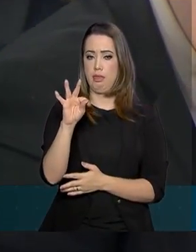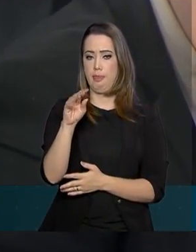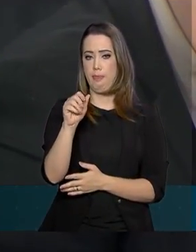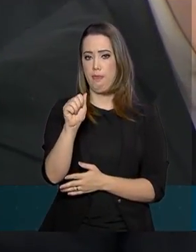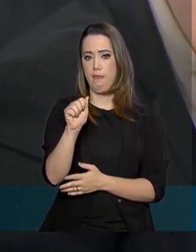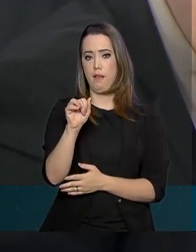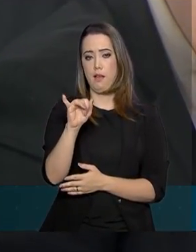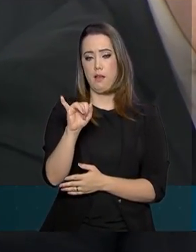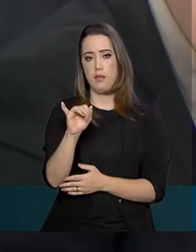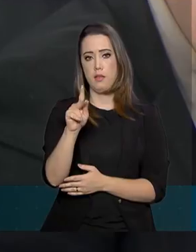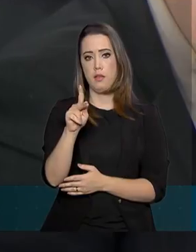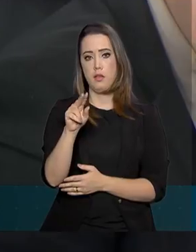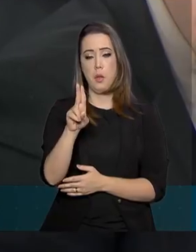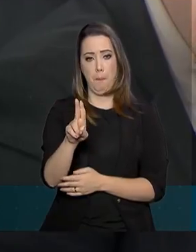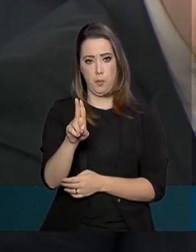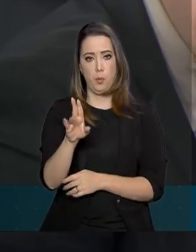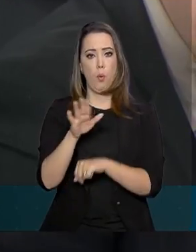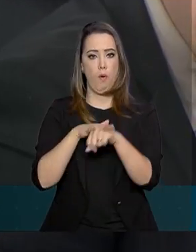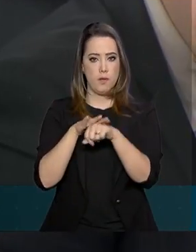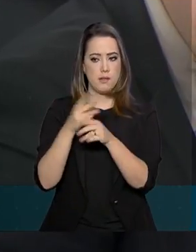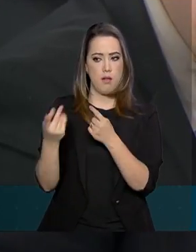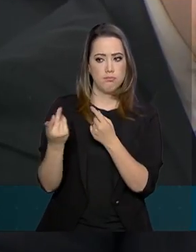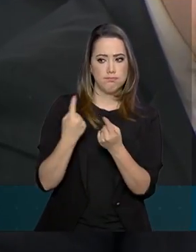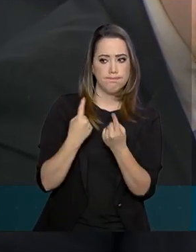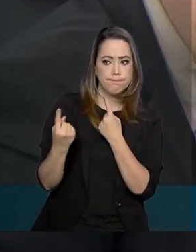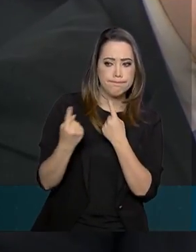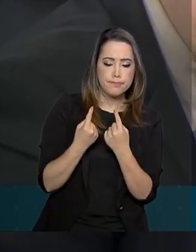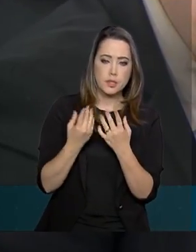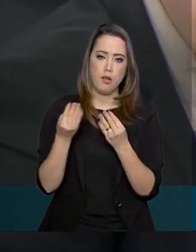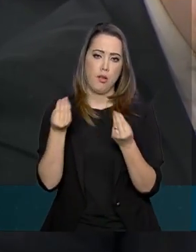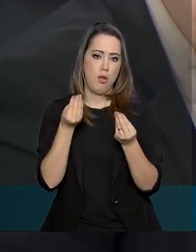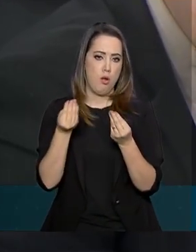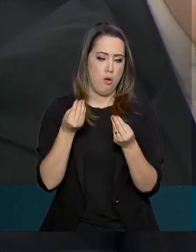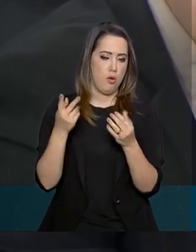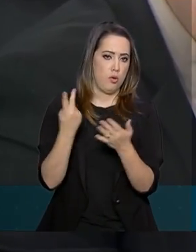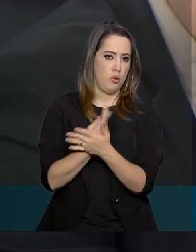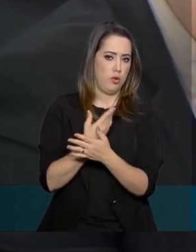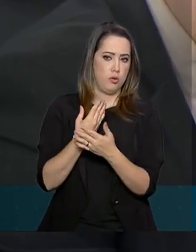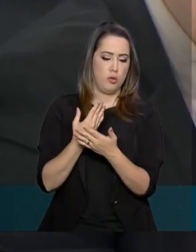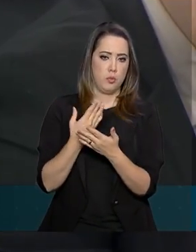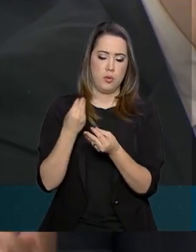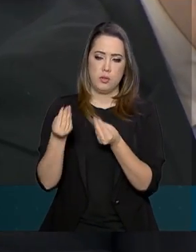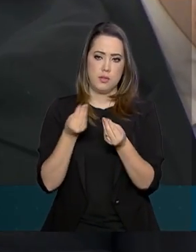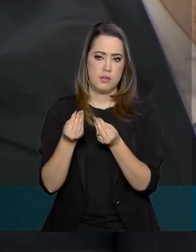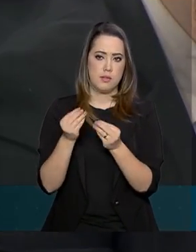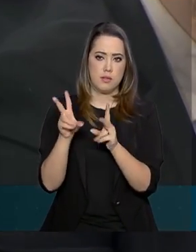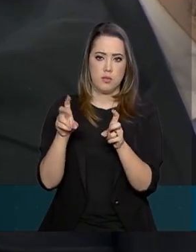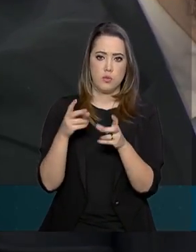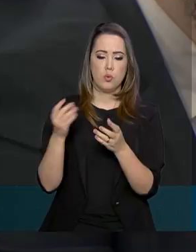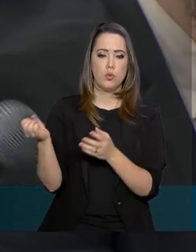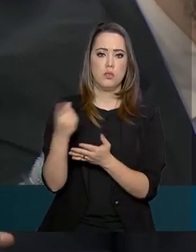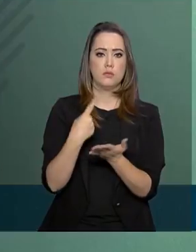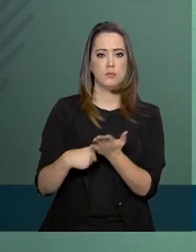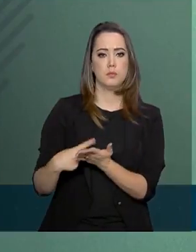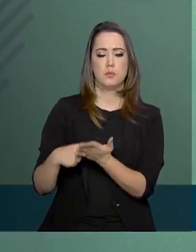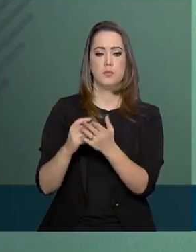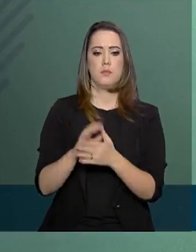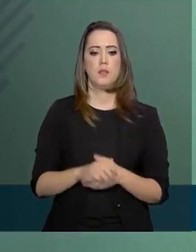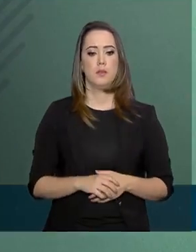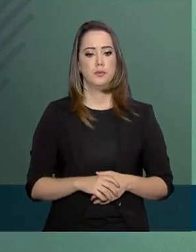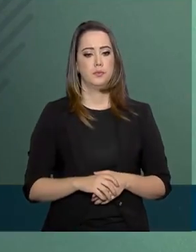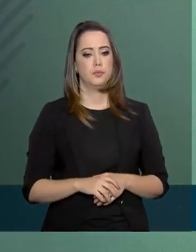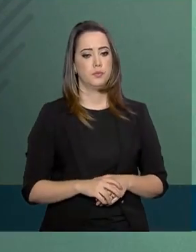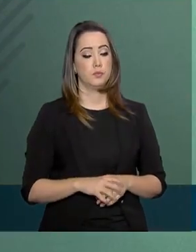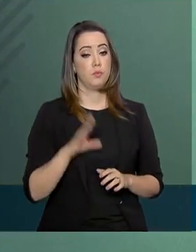paraguaio se já tem alguma alguma informação sobre como estão as tratativas para o novo acordo também com relação